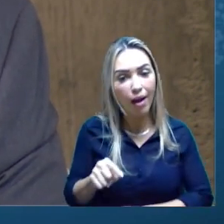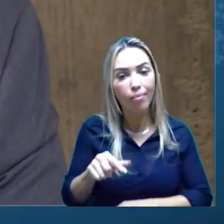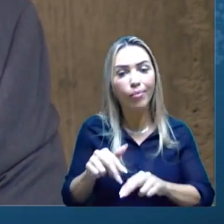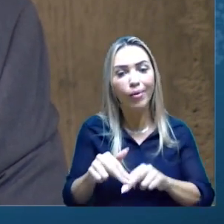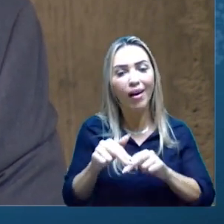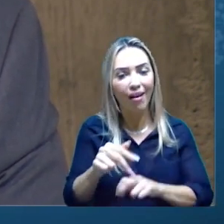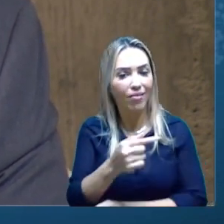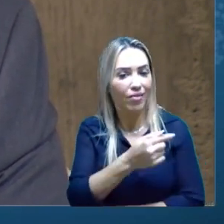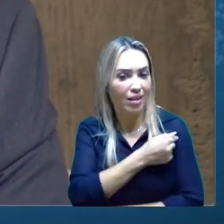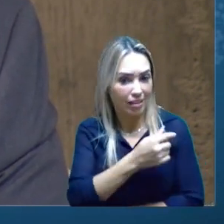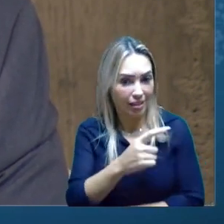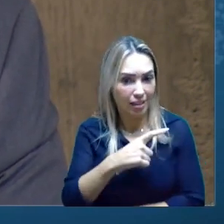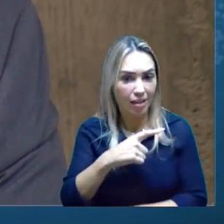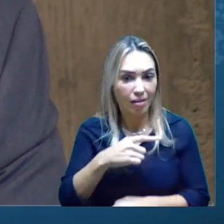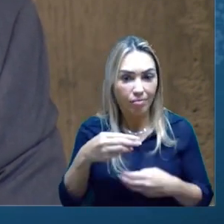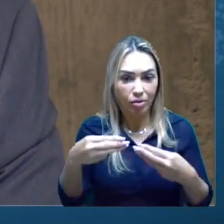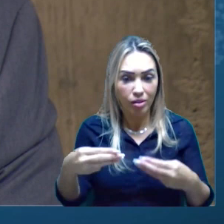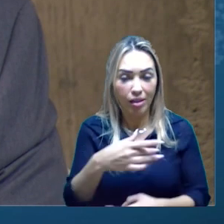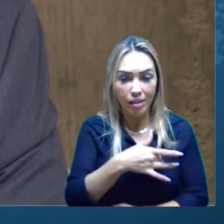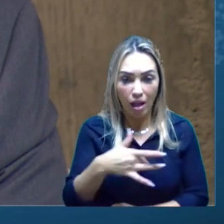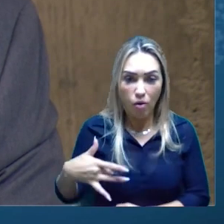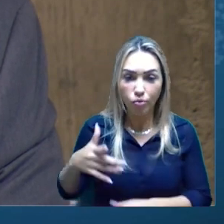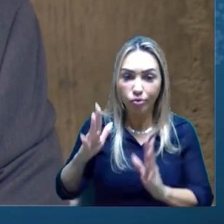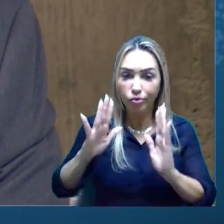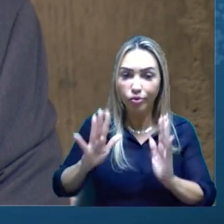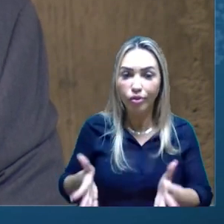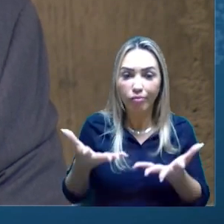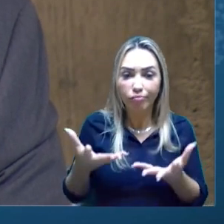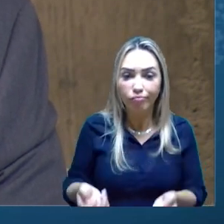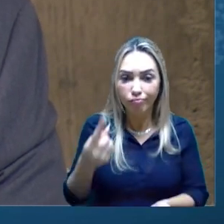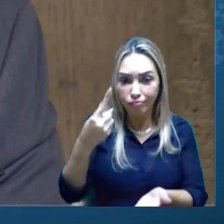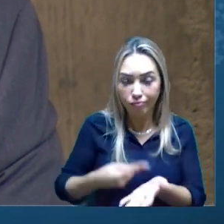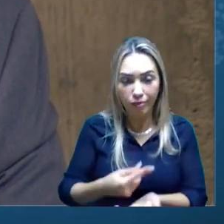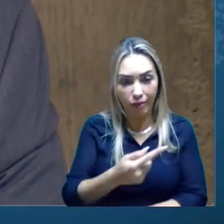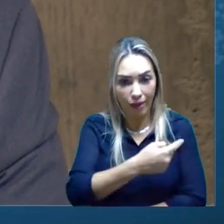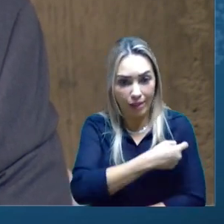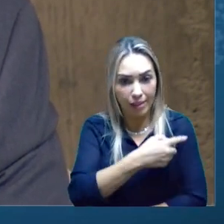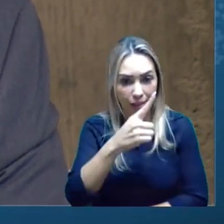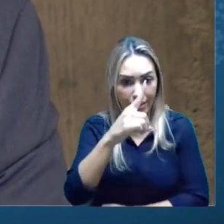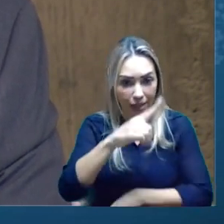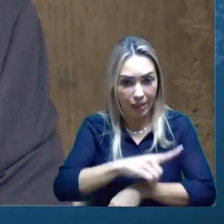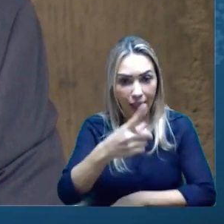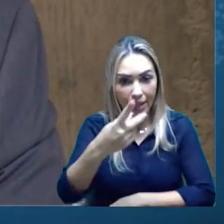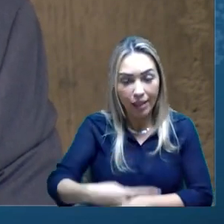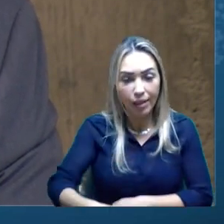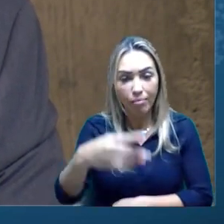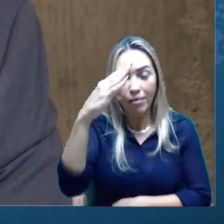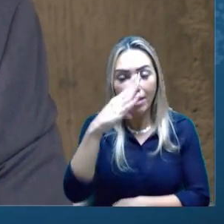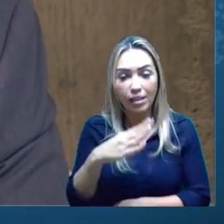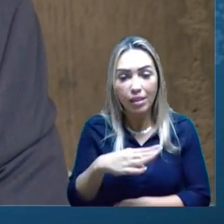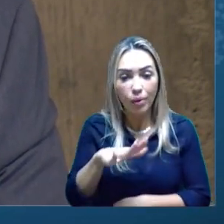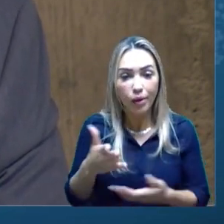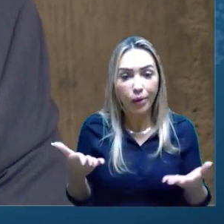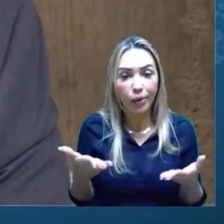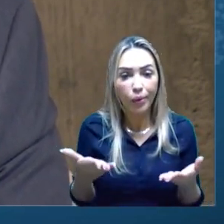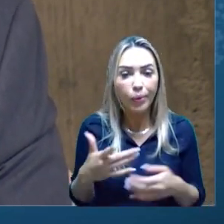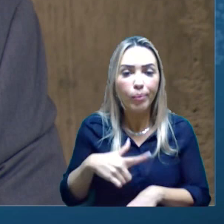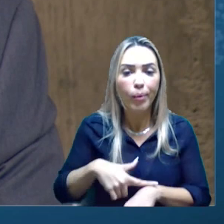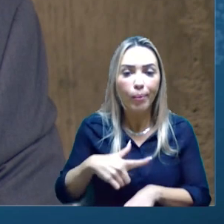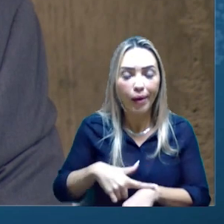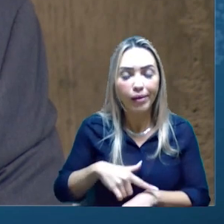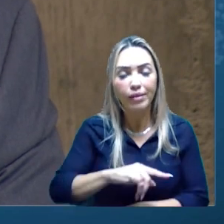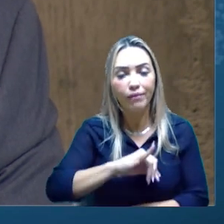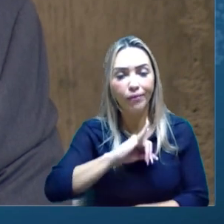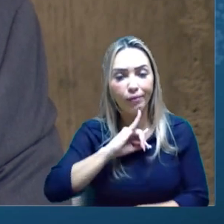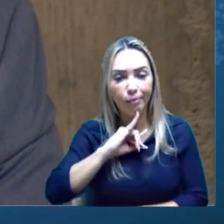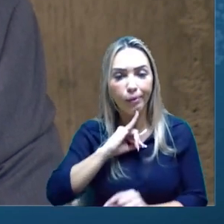vacinação. O Ministério da Saúde adotou a vacina para dengue no Brasil. E, nesse momento, infelizmente, o